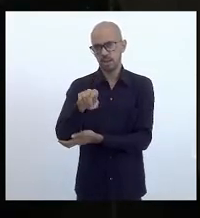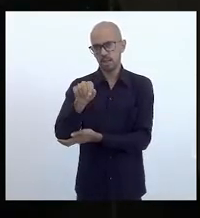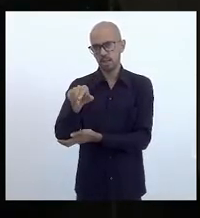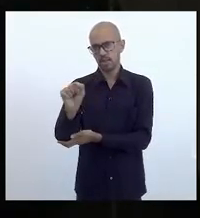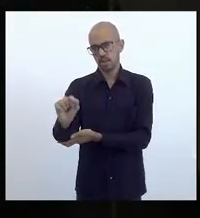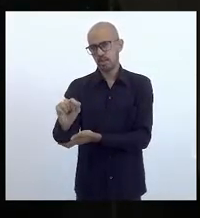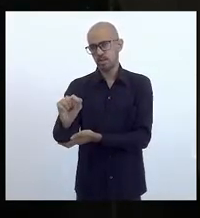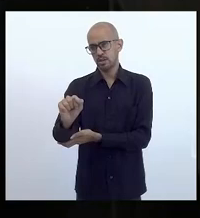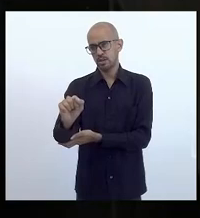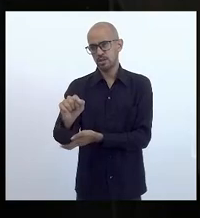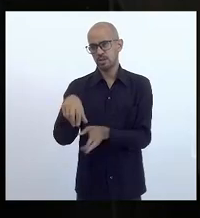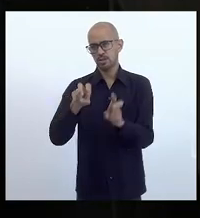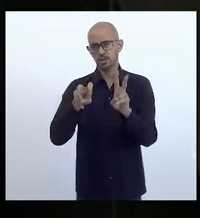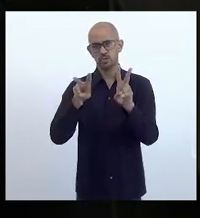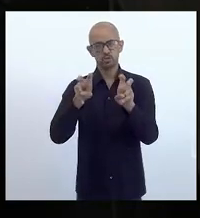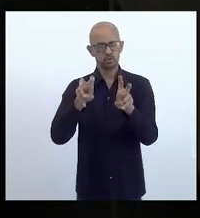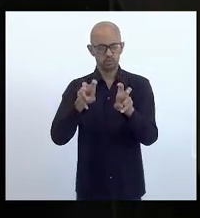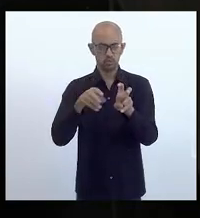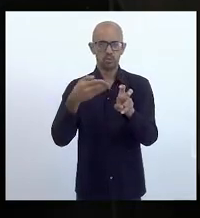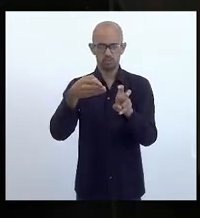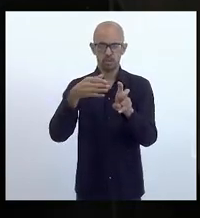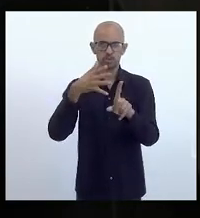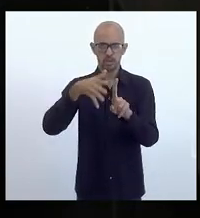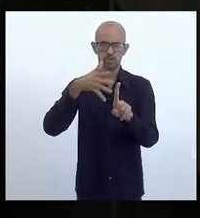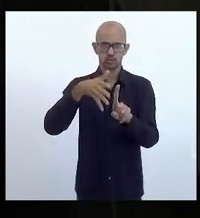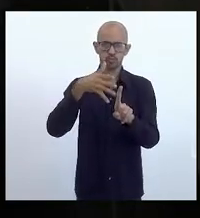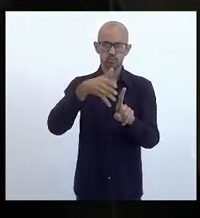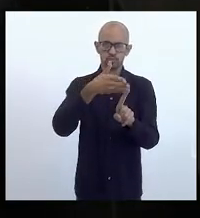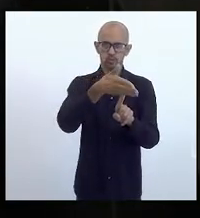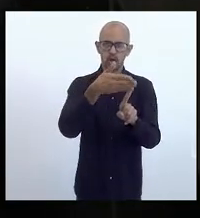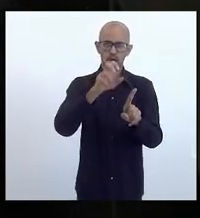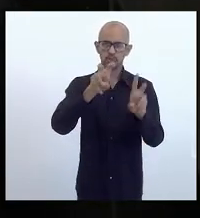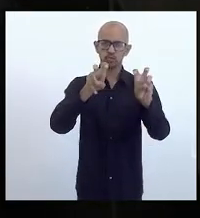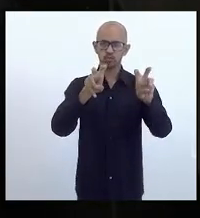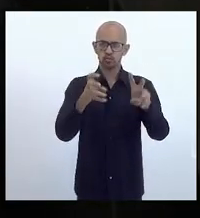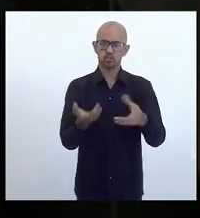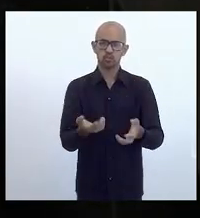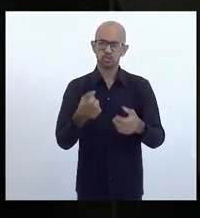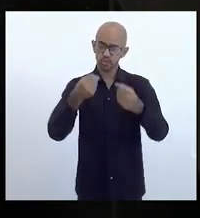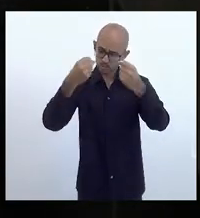sobre, Renata, Mônica, a decomposição desse valor.